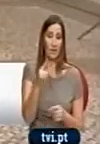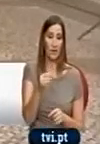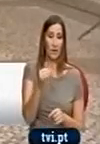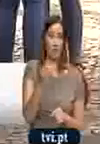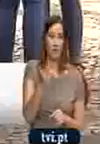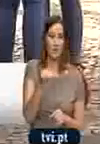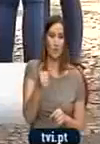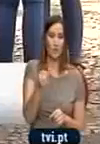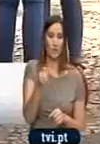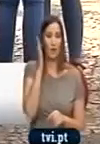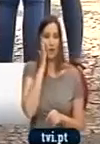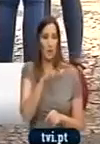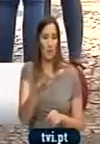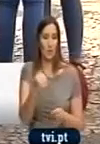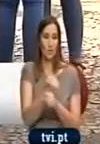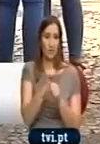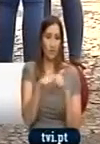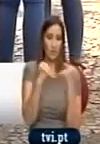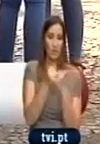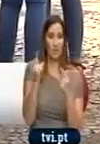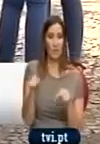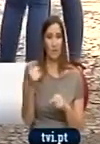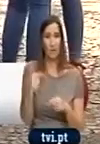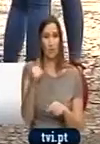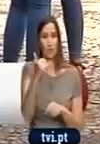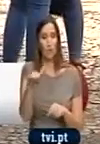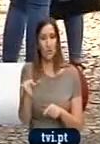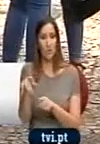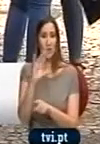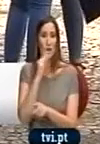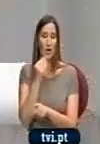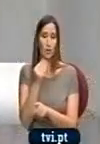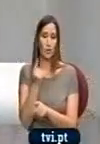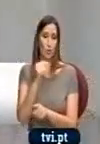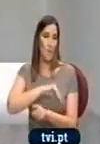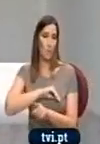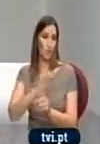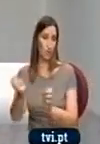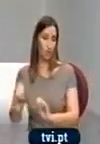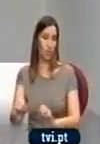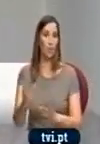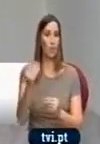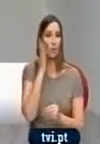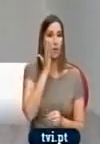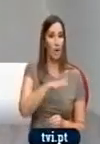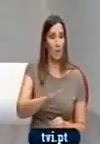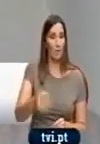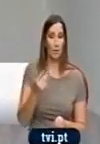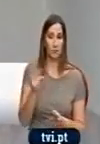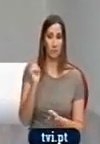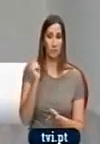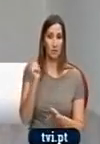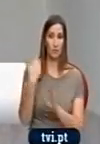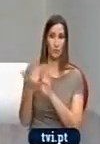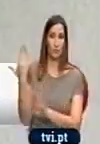serviços de ação social e nós temos cerca de 200 camas que também são ocupadas por estudantes não bolseiros. Muitas das camas que em anos atrás